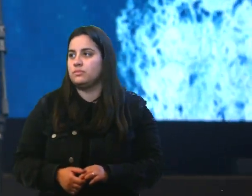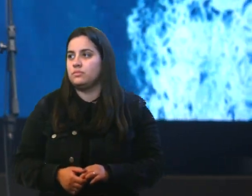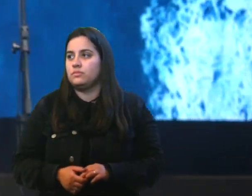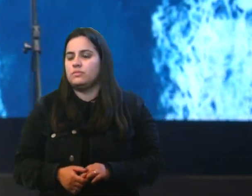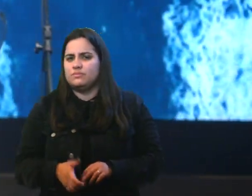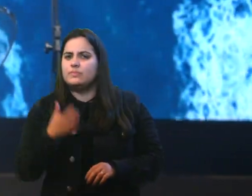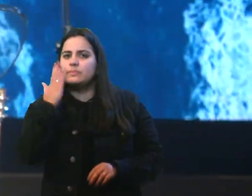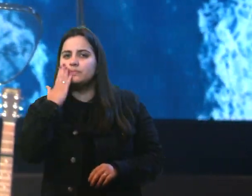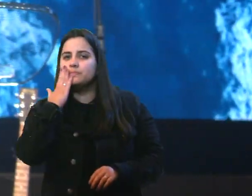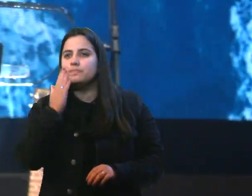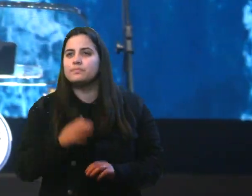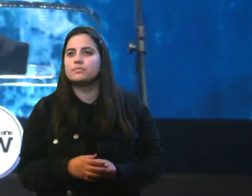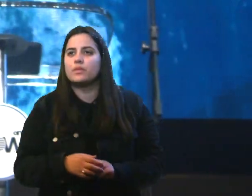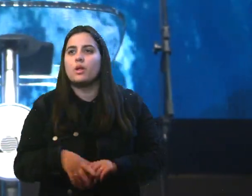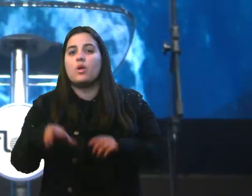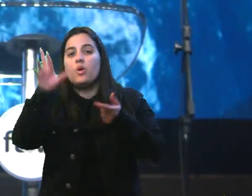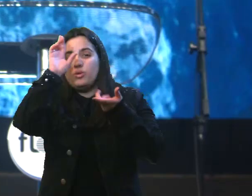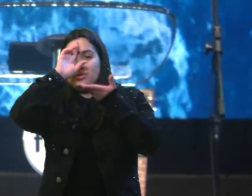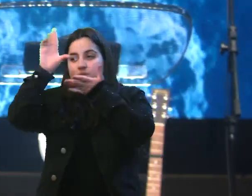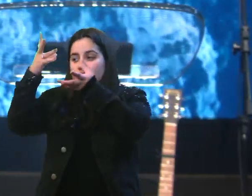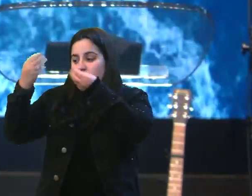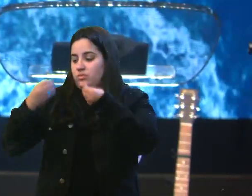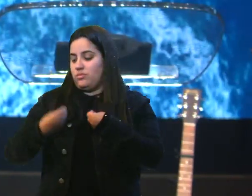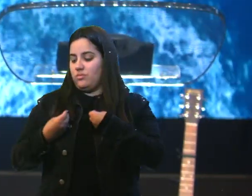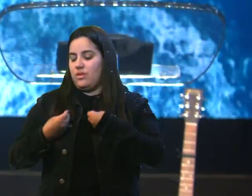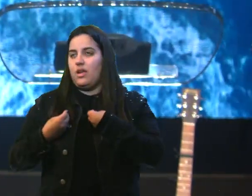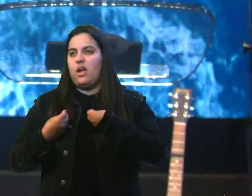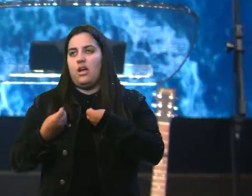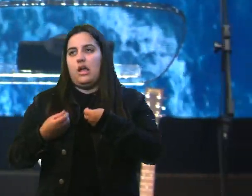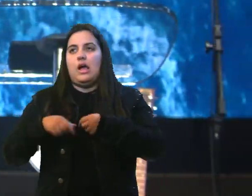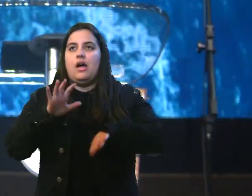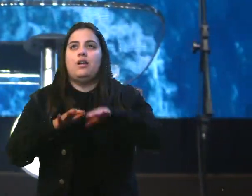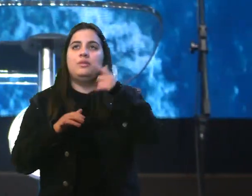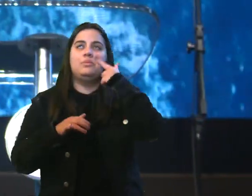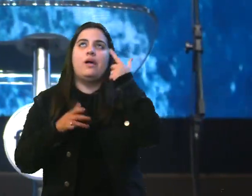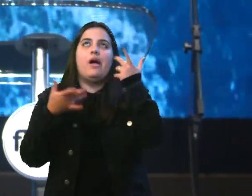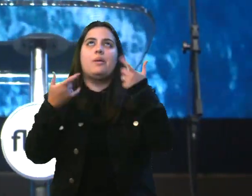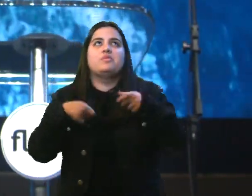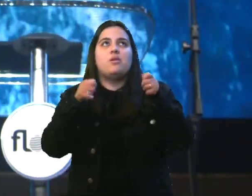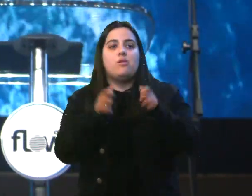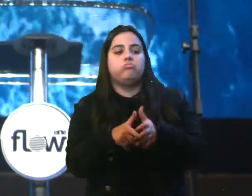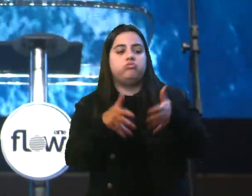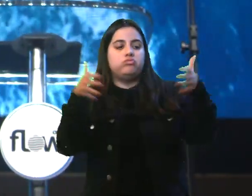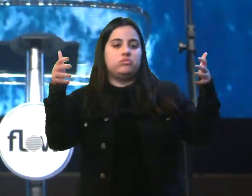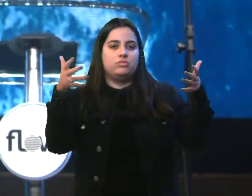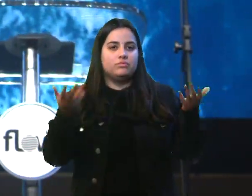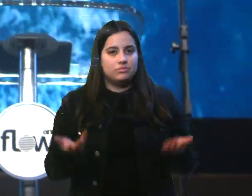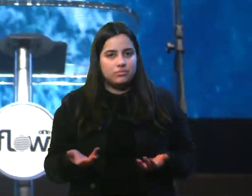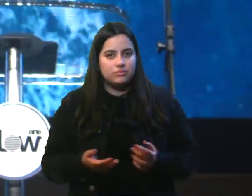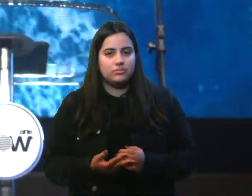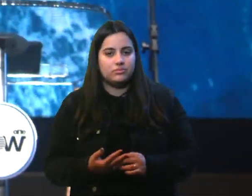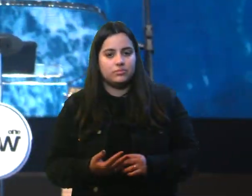O Senhor colocou coisas na nossa vida e às vezes a gente pensa que precisa ser grande ou frutificar de certa forma.